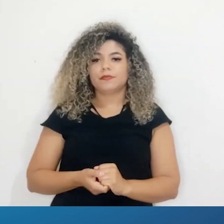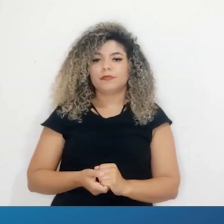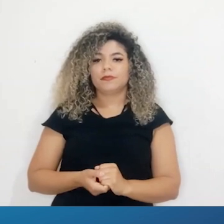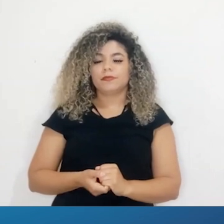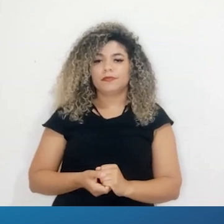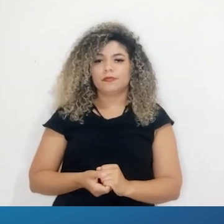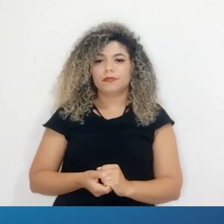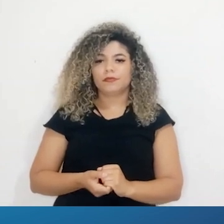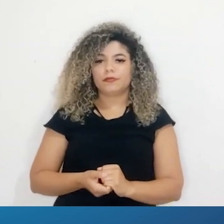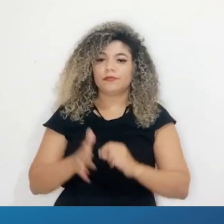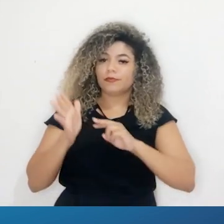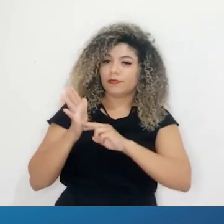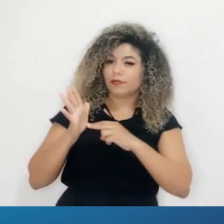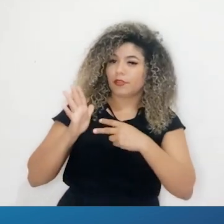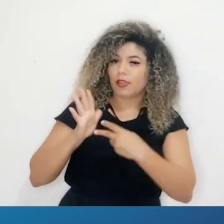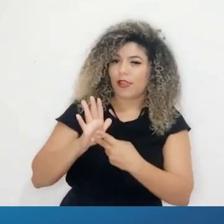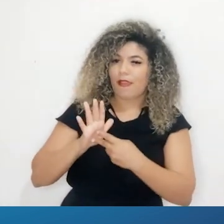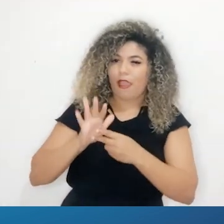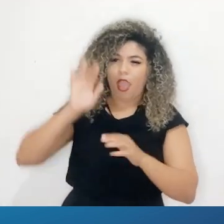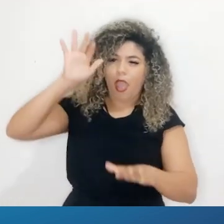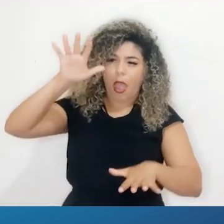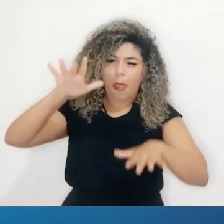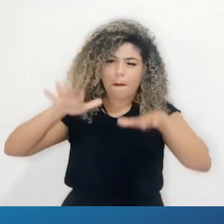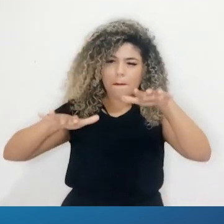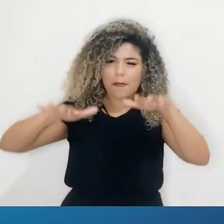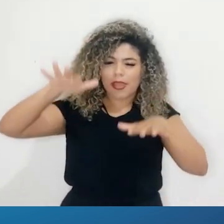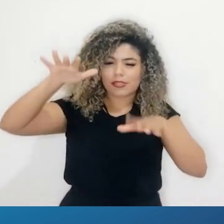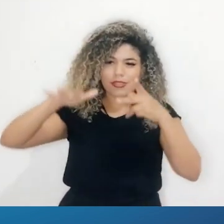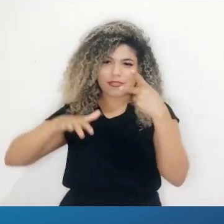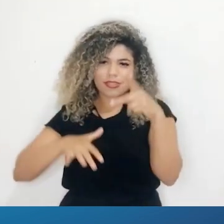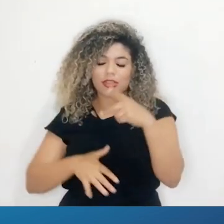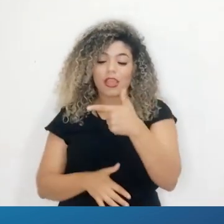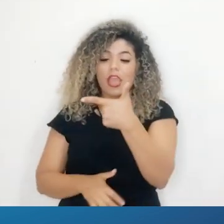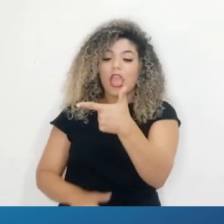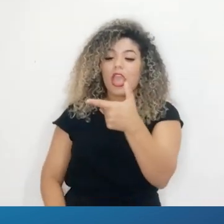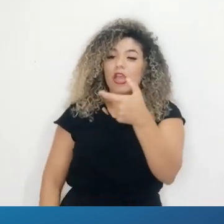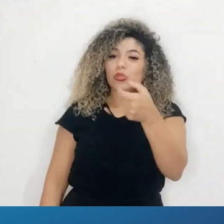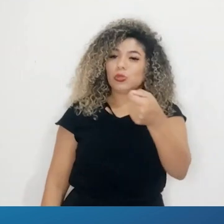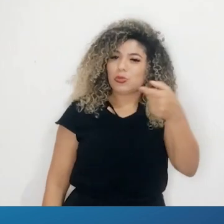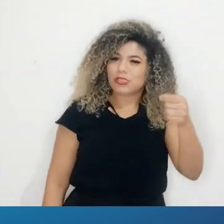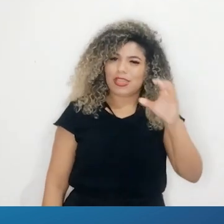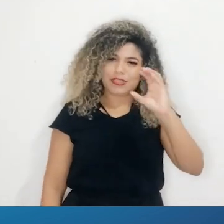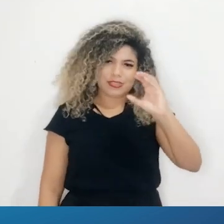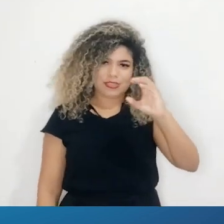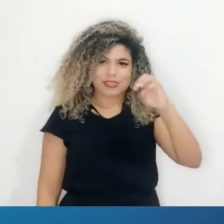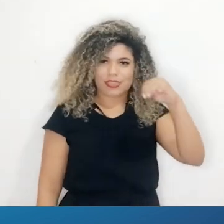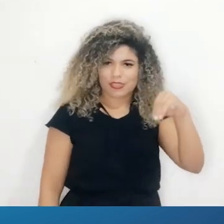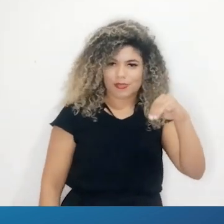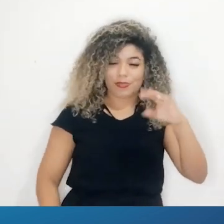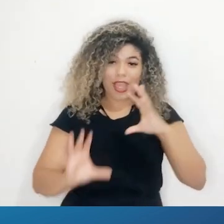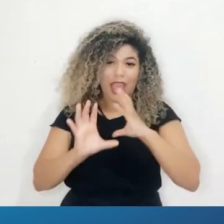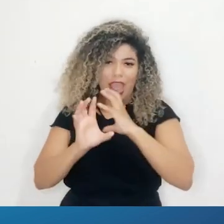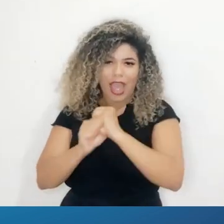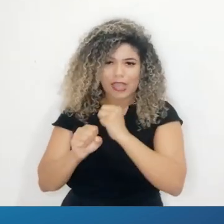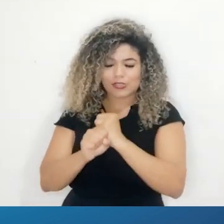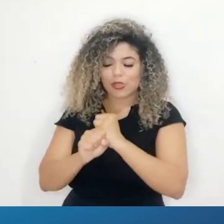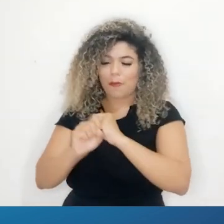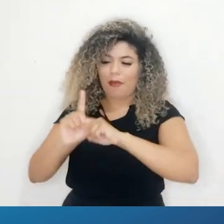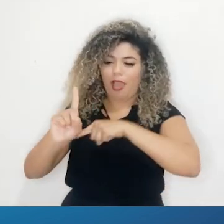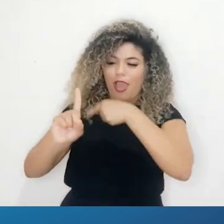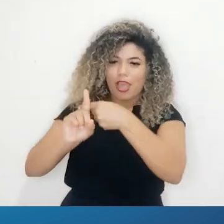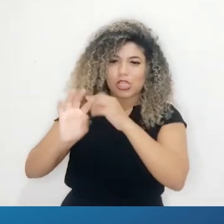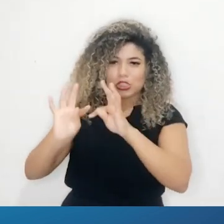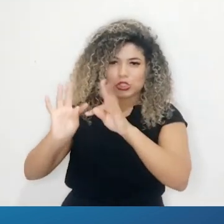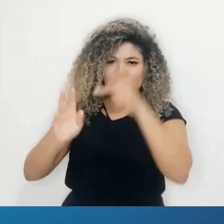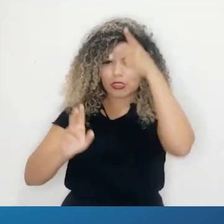200 então a média das alturas é igual a 200 cm ao somarmos as alturas de todos os